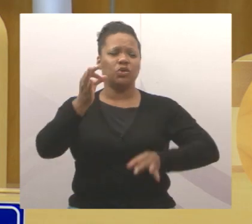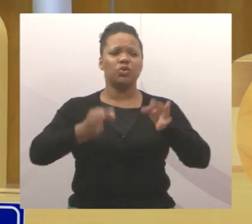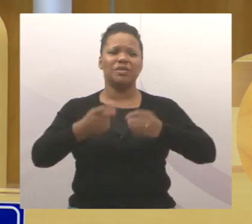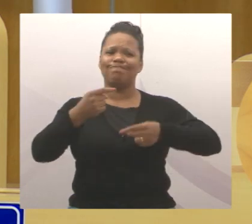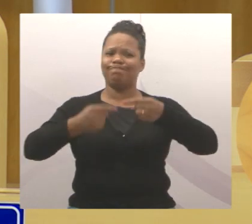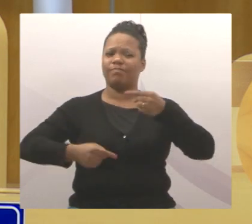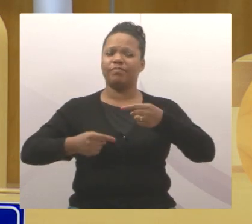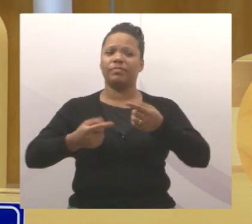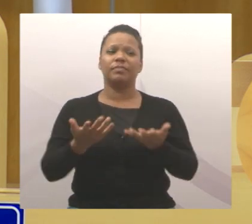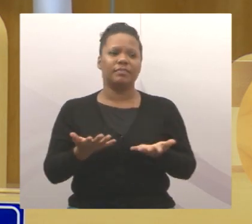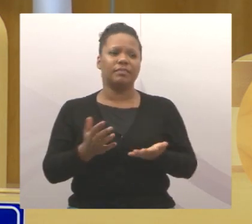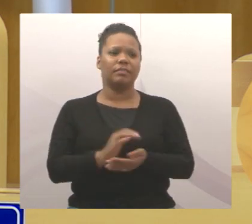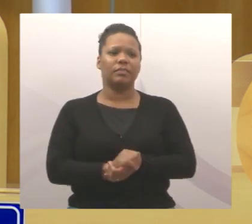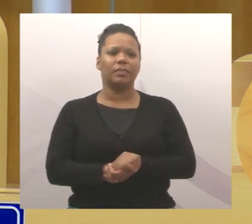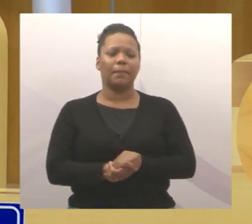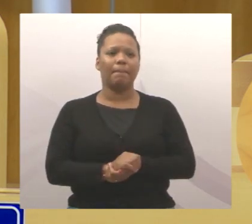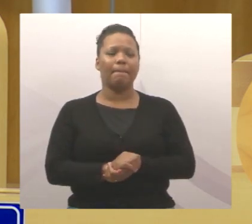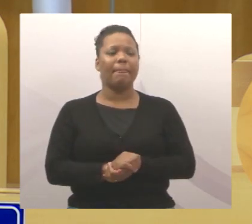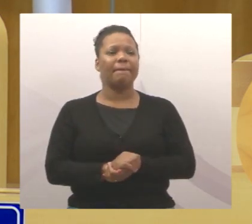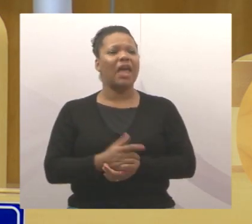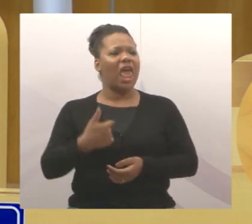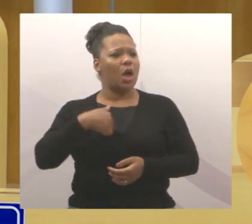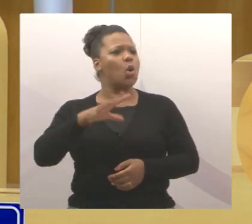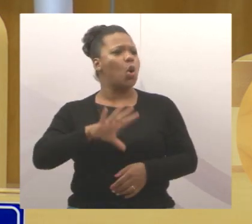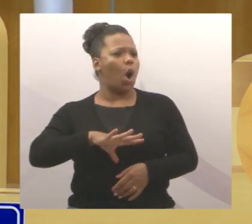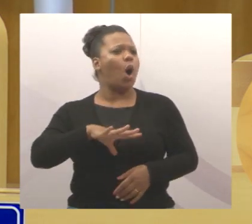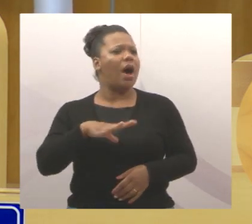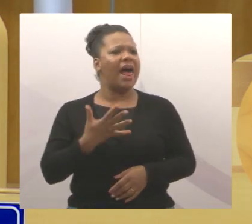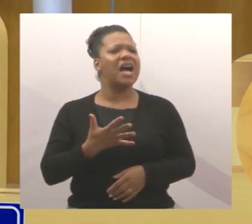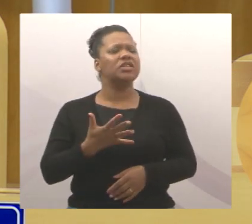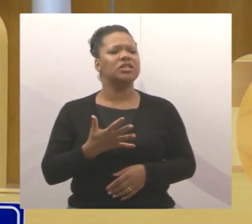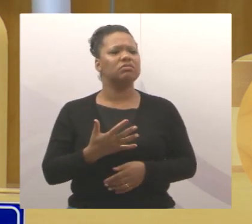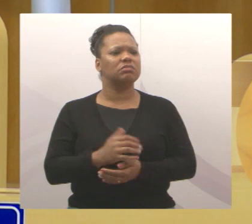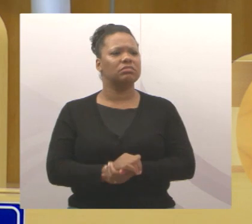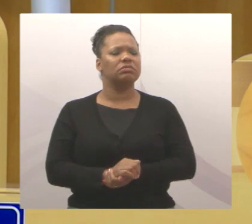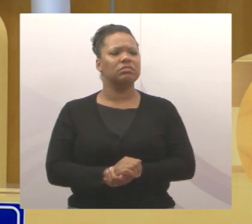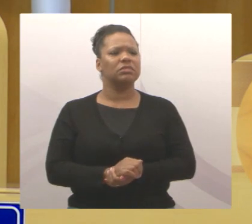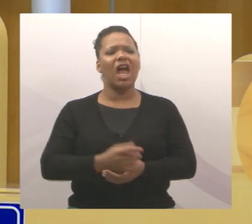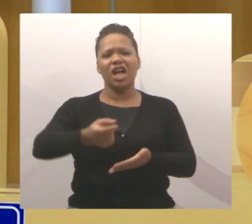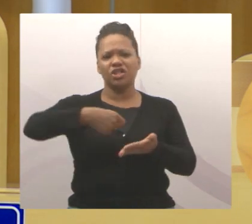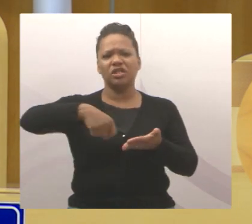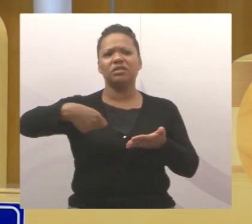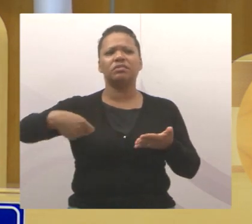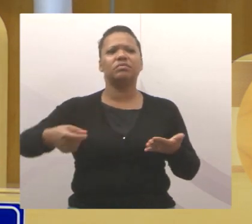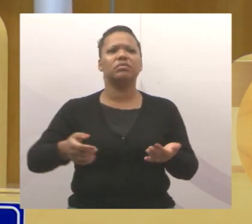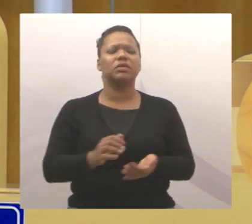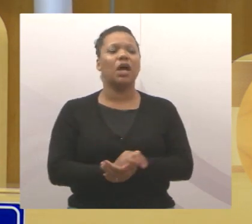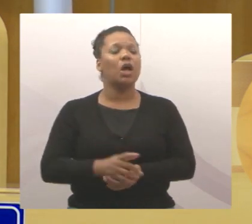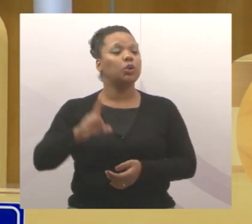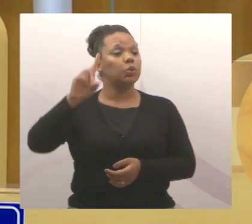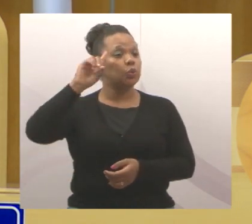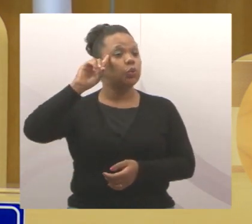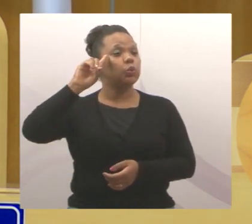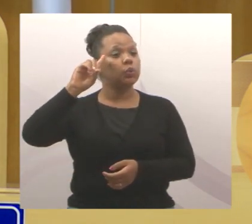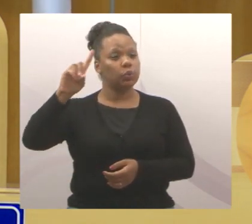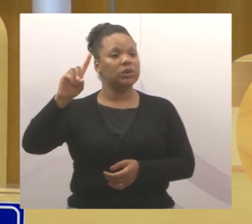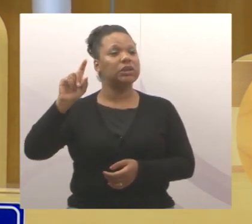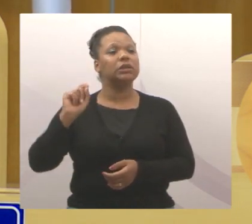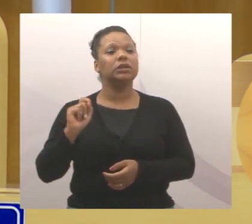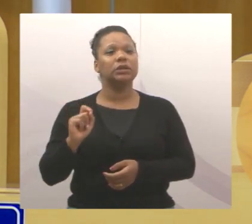de corrigir. E eu digo para os senhores com a consciência tranquila: no dia em